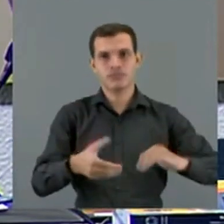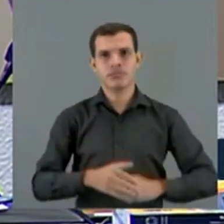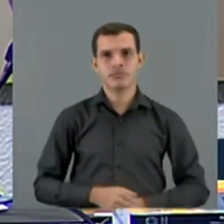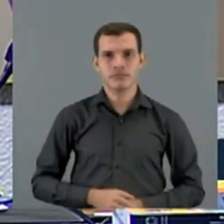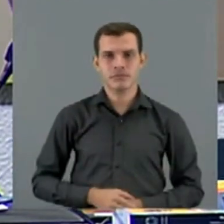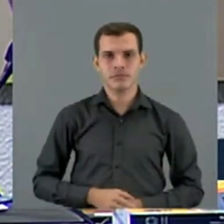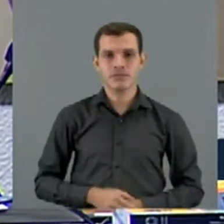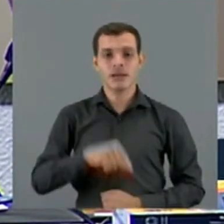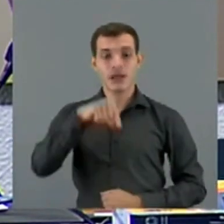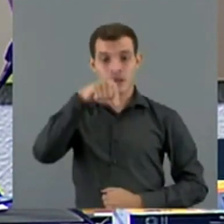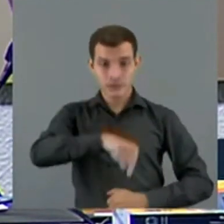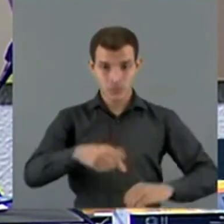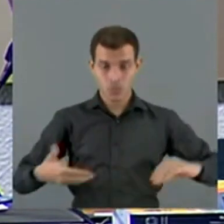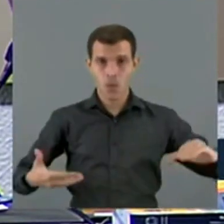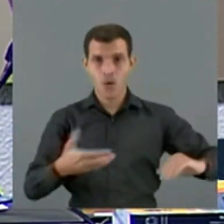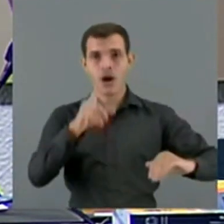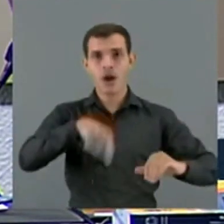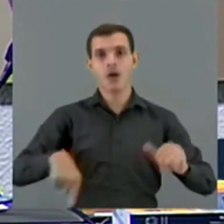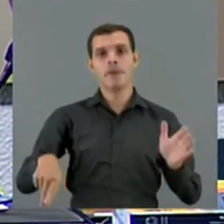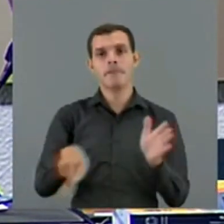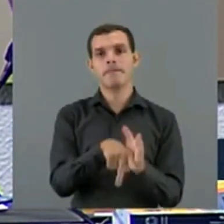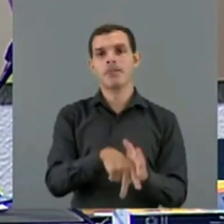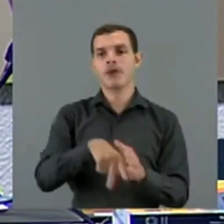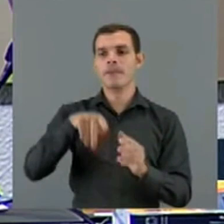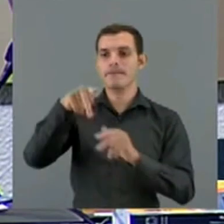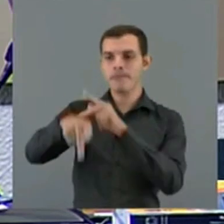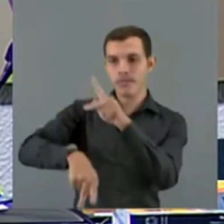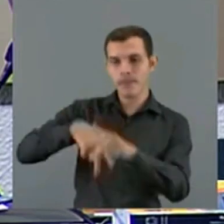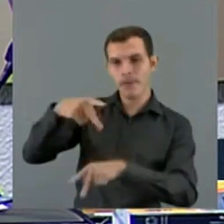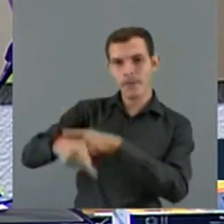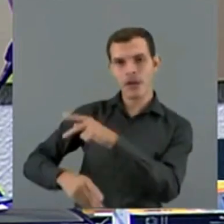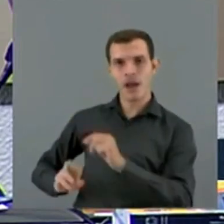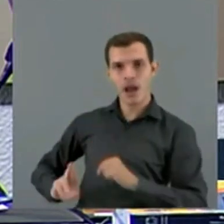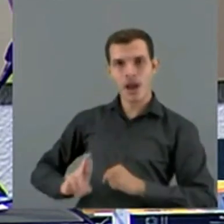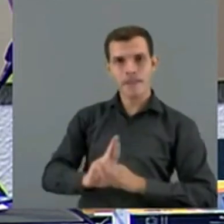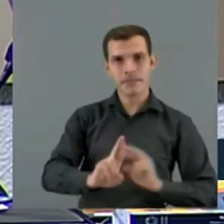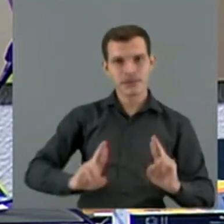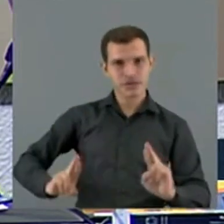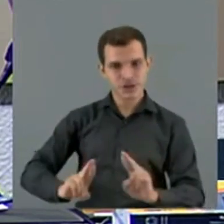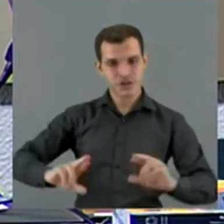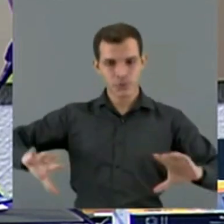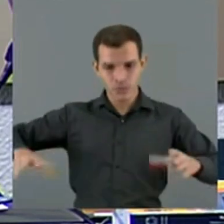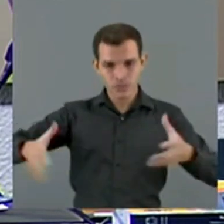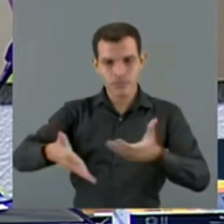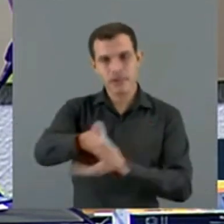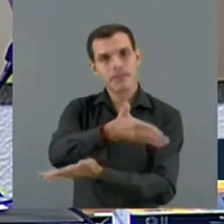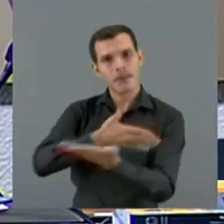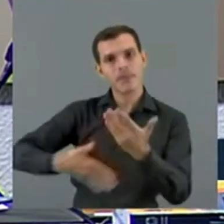casa daqueles que possuem a legitimidade popular para traçar os debates praticados